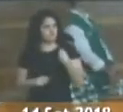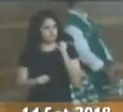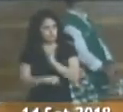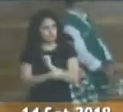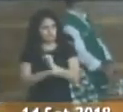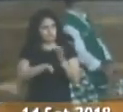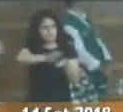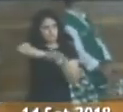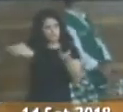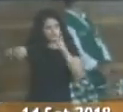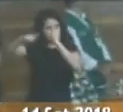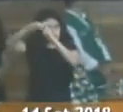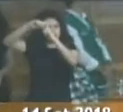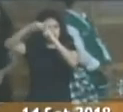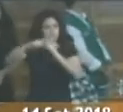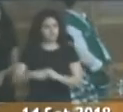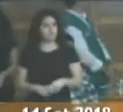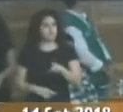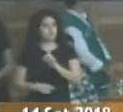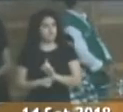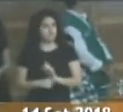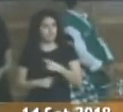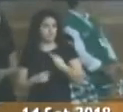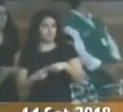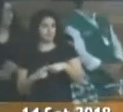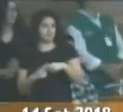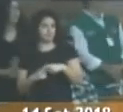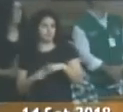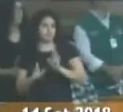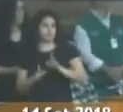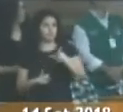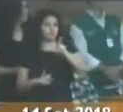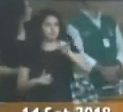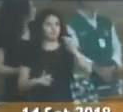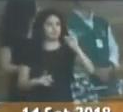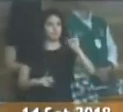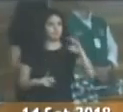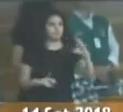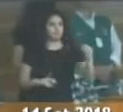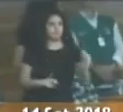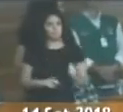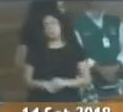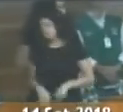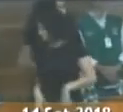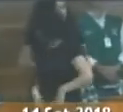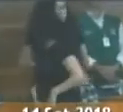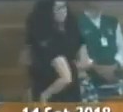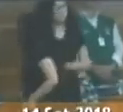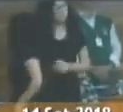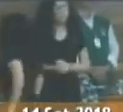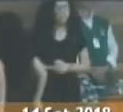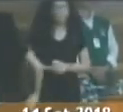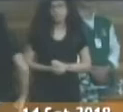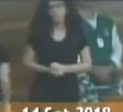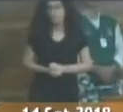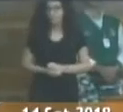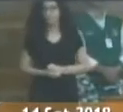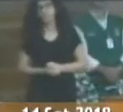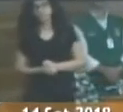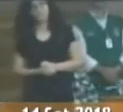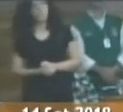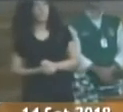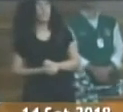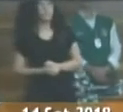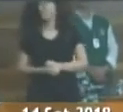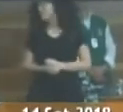a retirada da cruz. Não é por nada, é porque é laica, né? E aí dizer, essa comissão, ela tem que ser